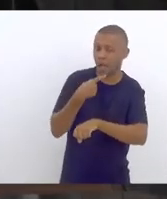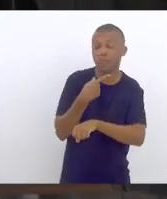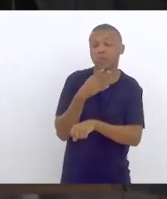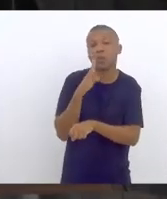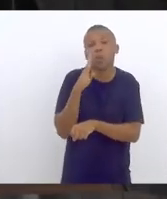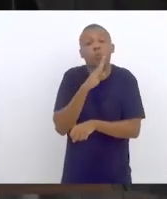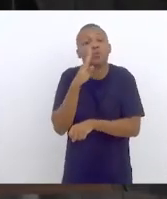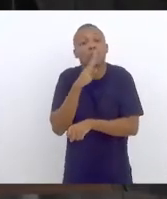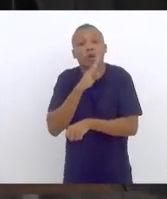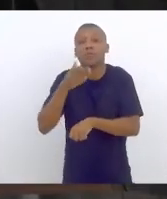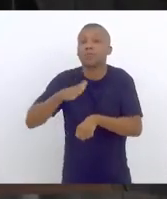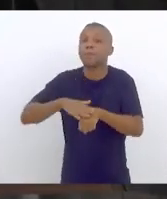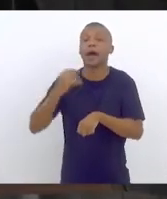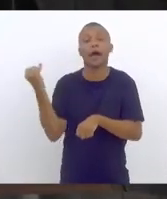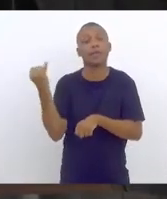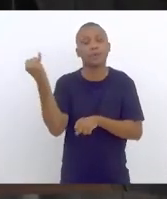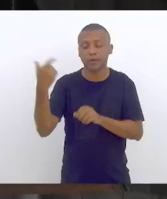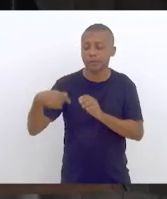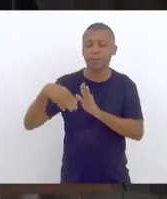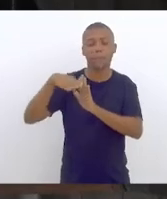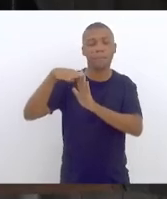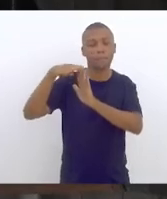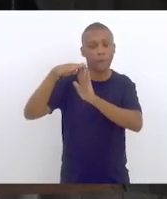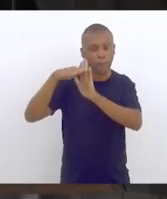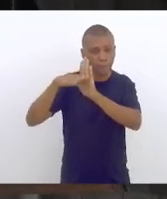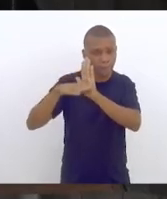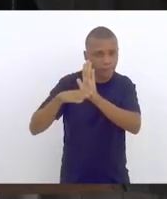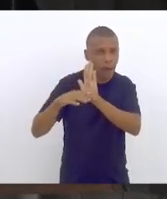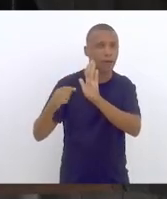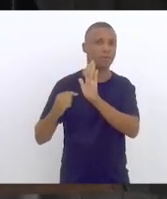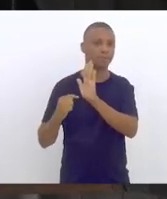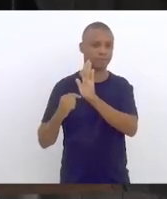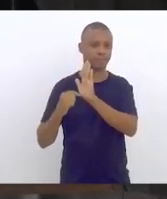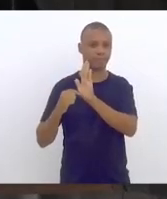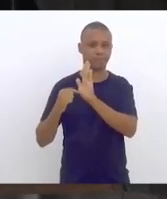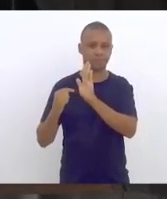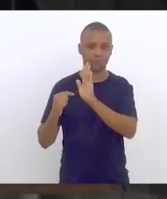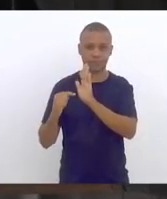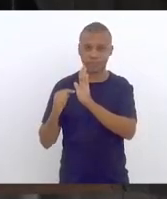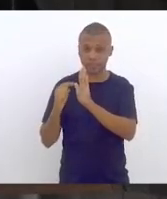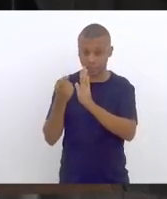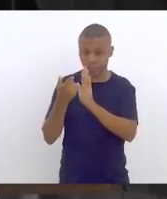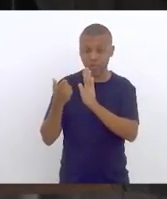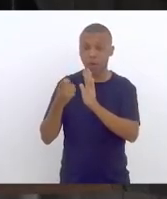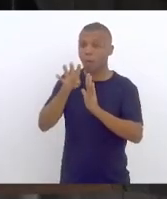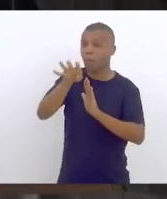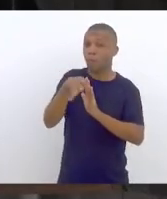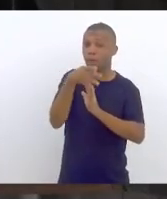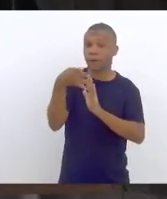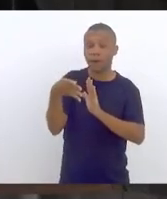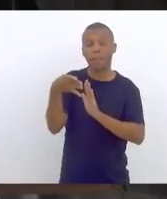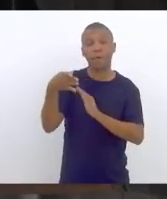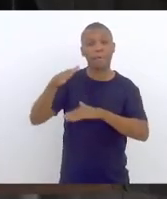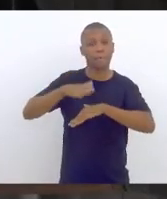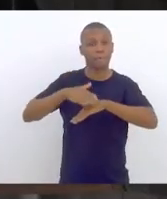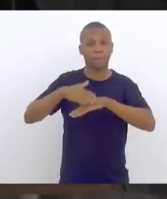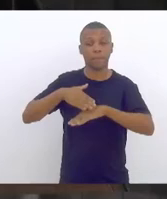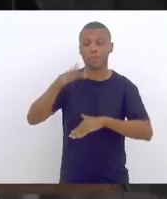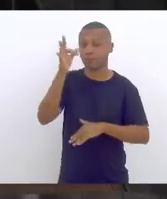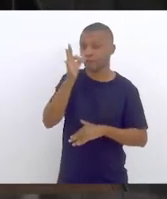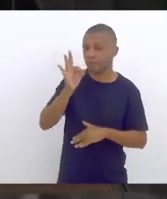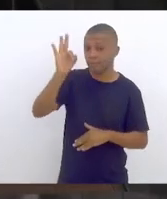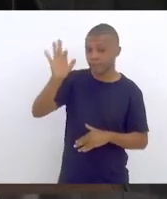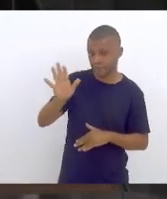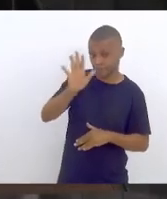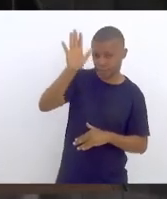urgentes os mais importantes através deste deste programa Federal que isso quero ressaltar